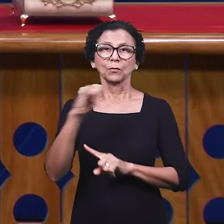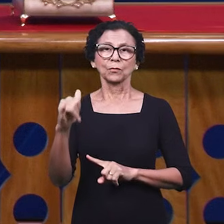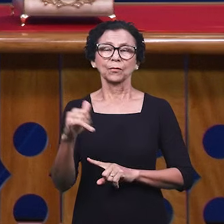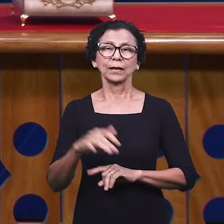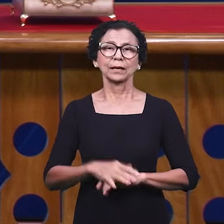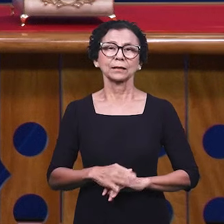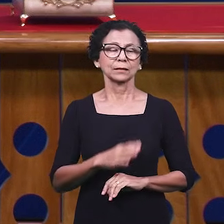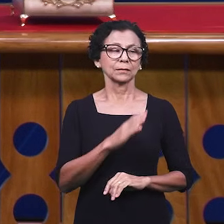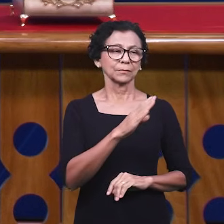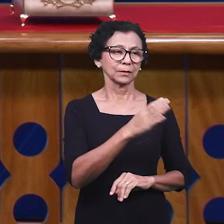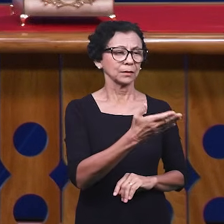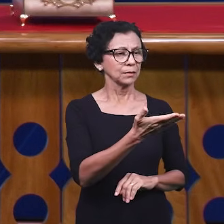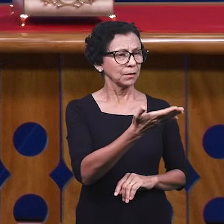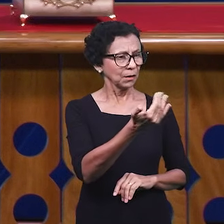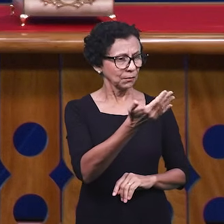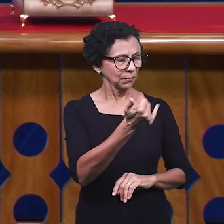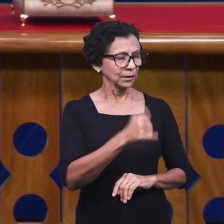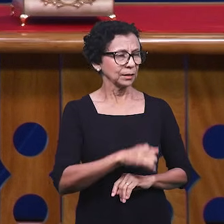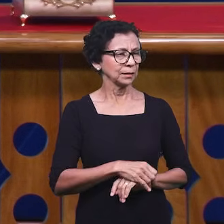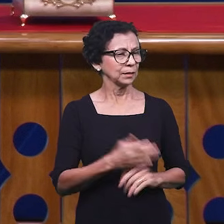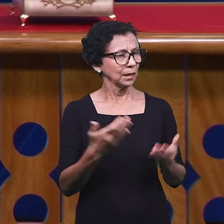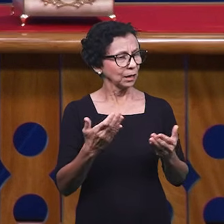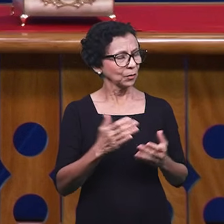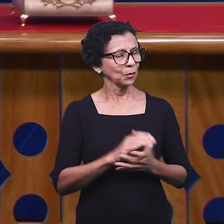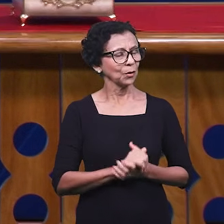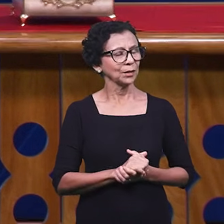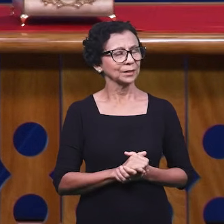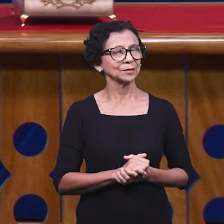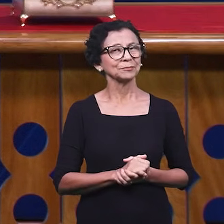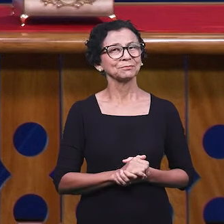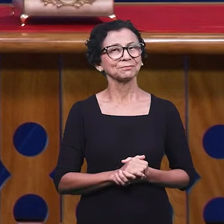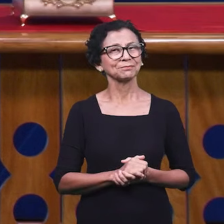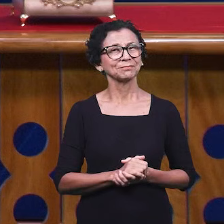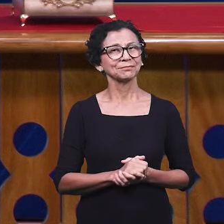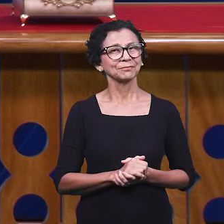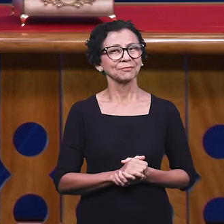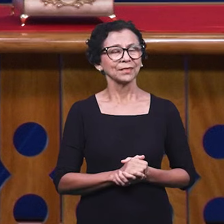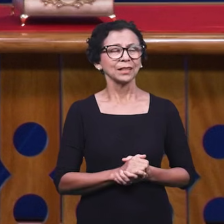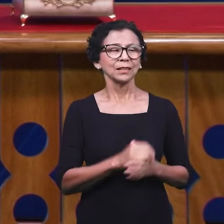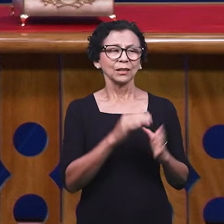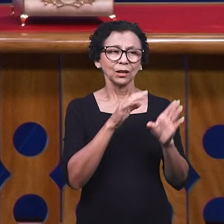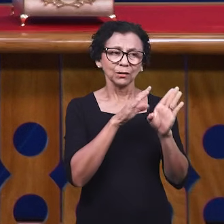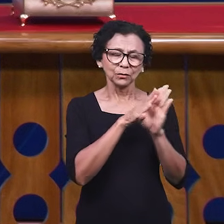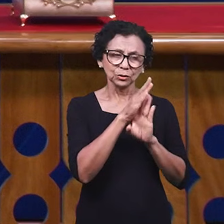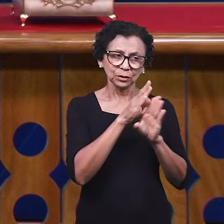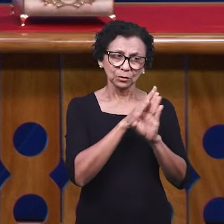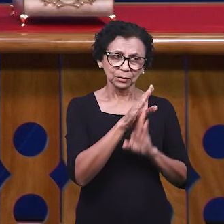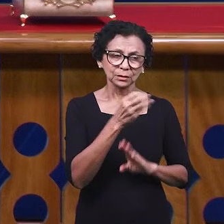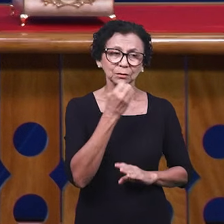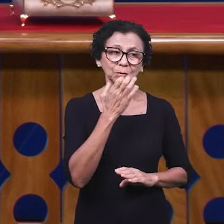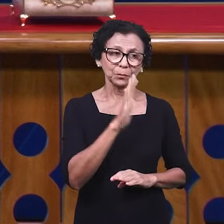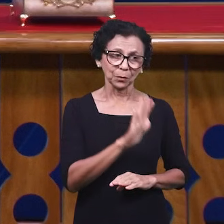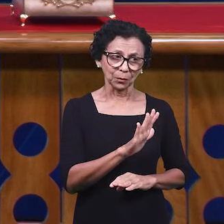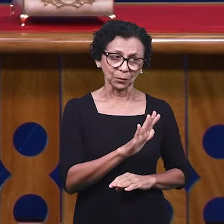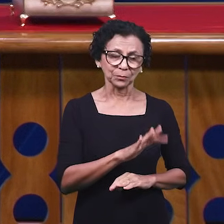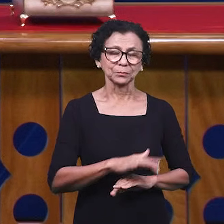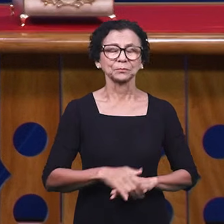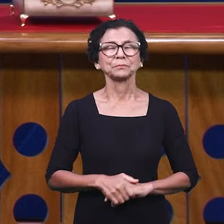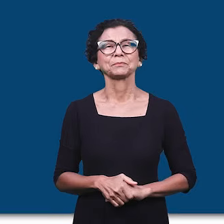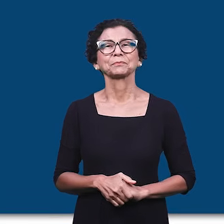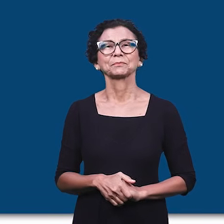Ele falou, ele não impôs nada, ele falou assim, vem agora e me deixa te dar um conselho, deixa eu te dar um bom